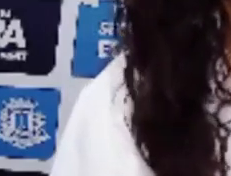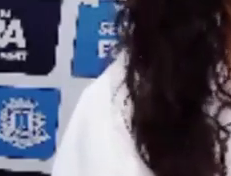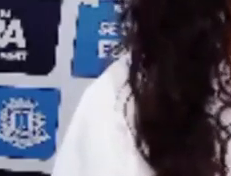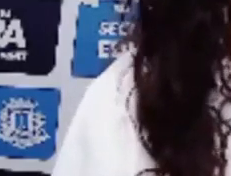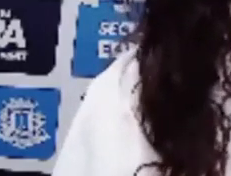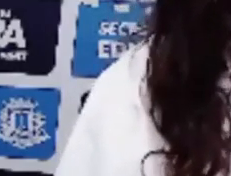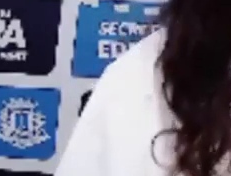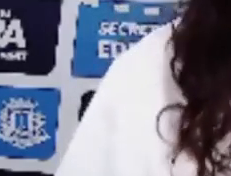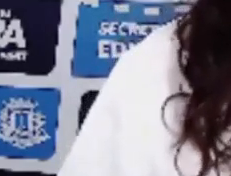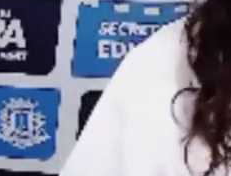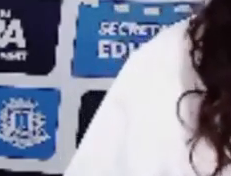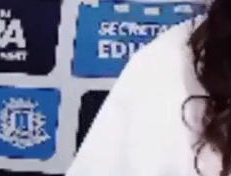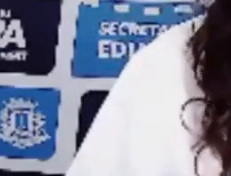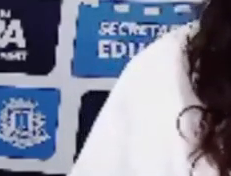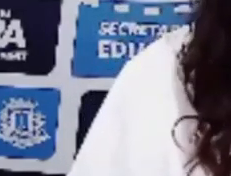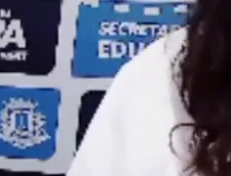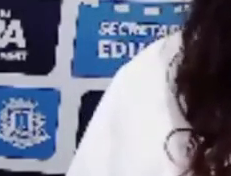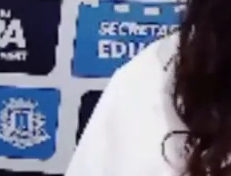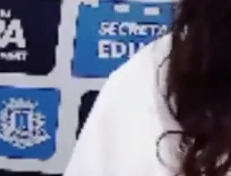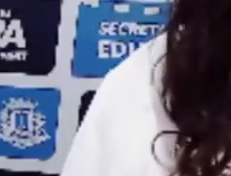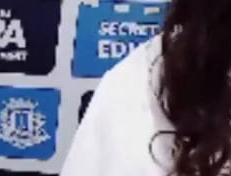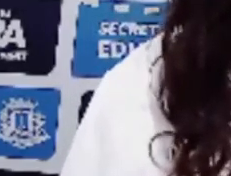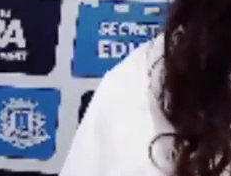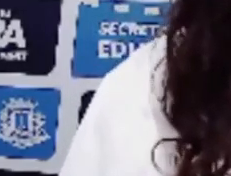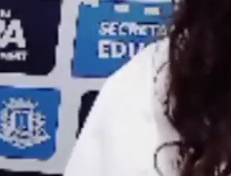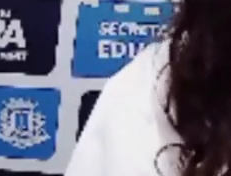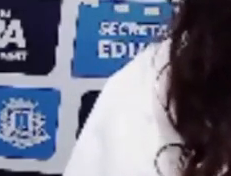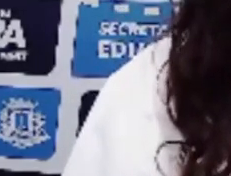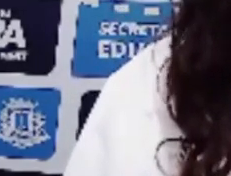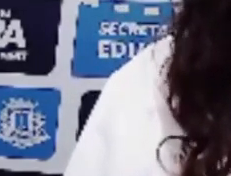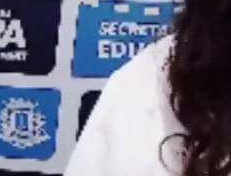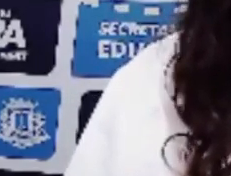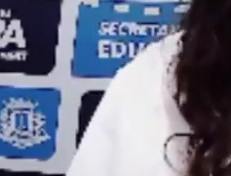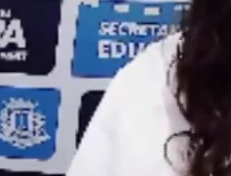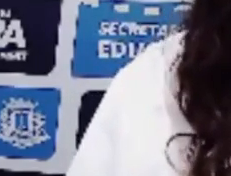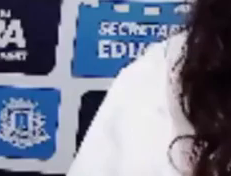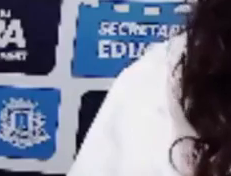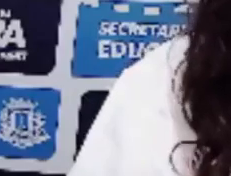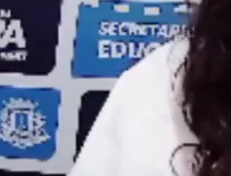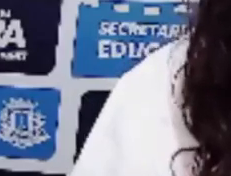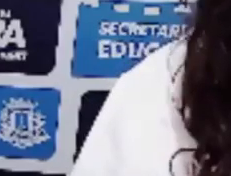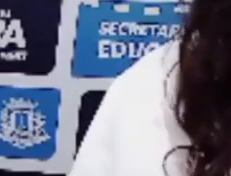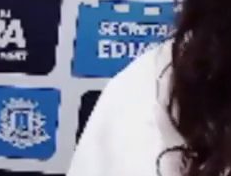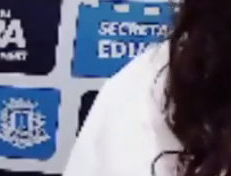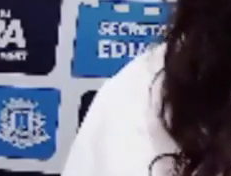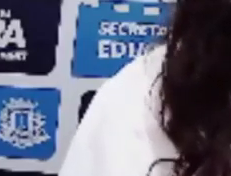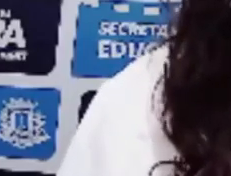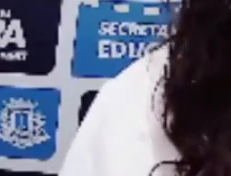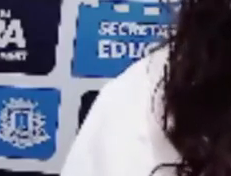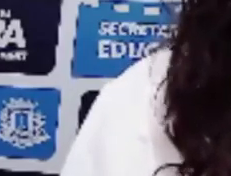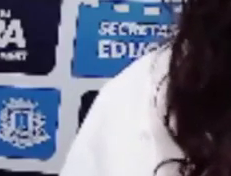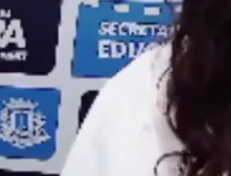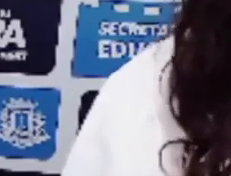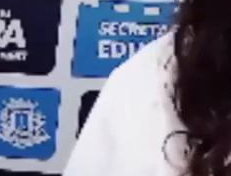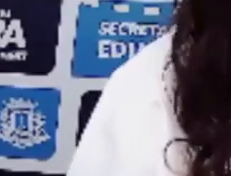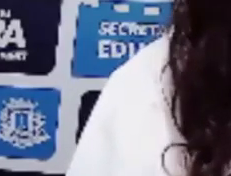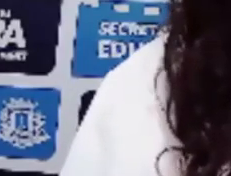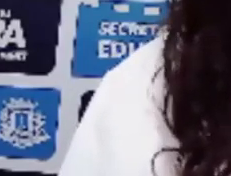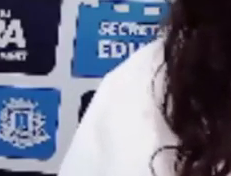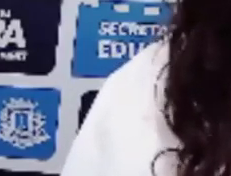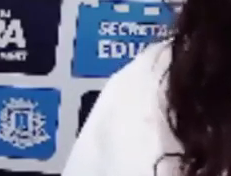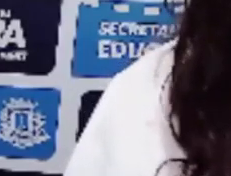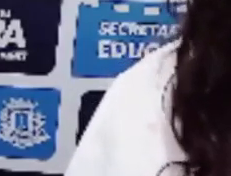nosso calendário do mês de maio Já se passaram alguns dias 5 dias